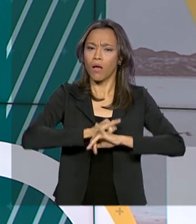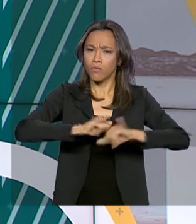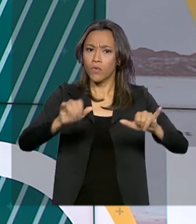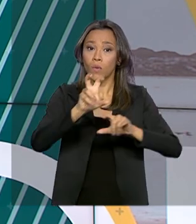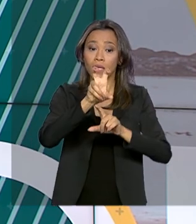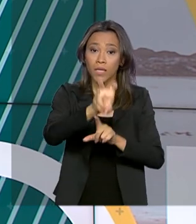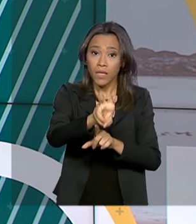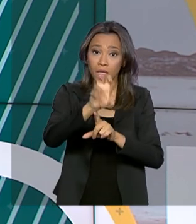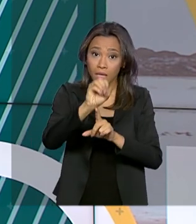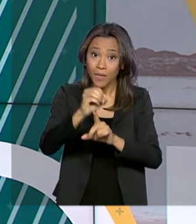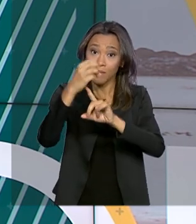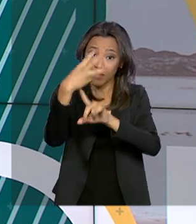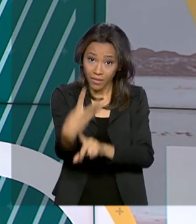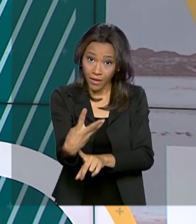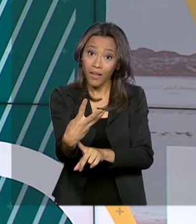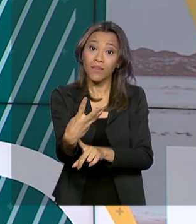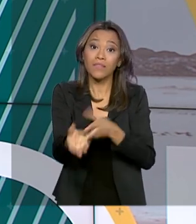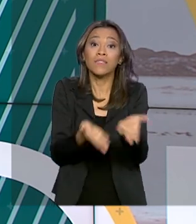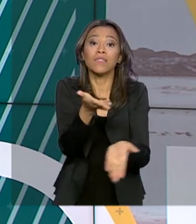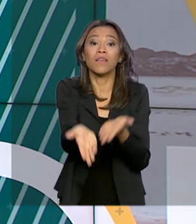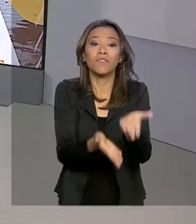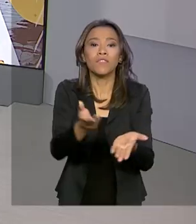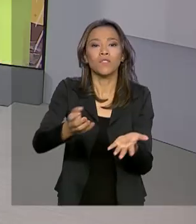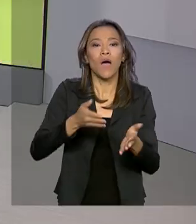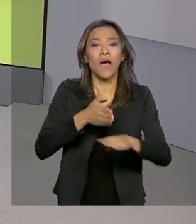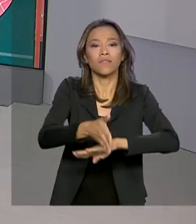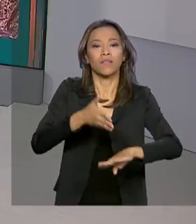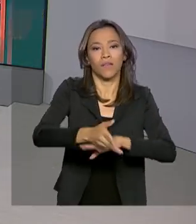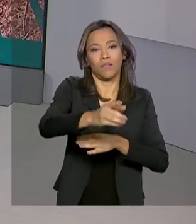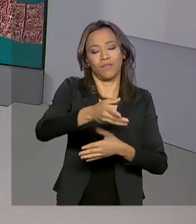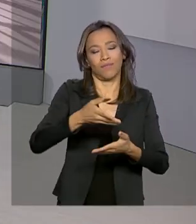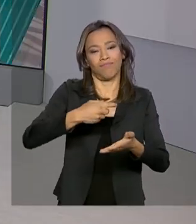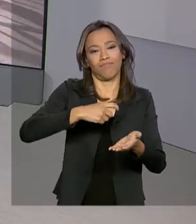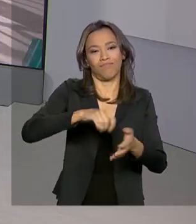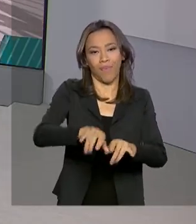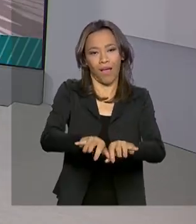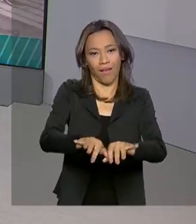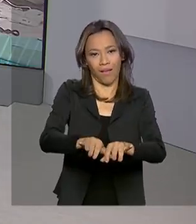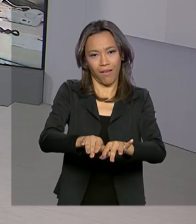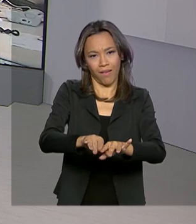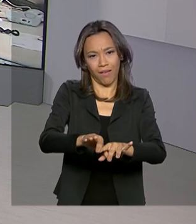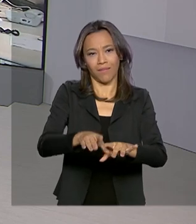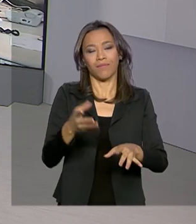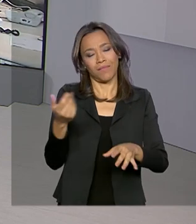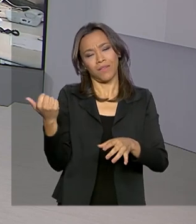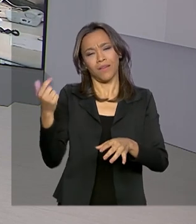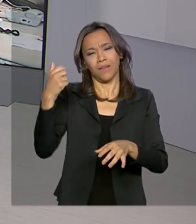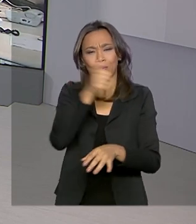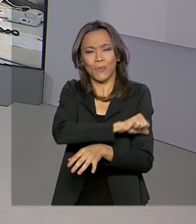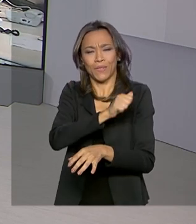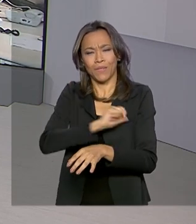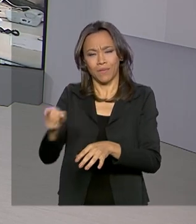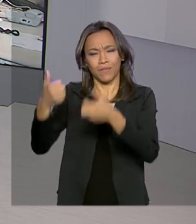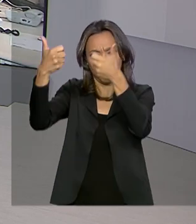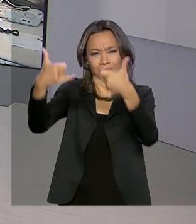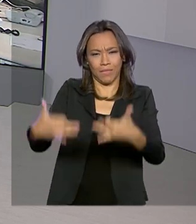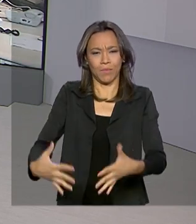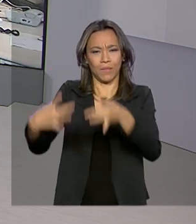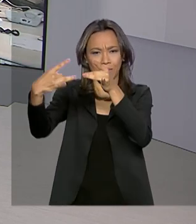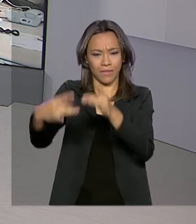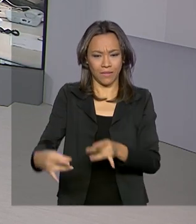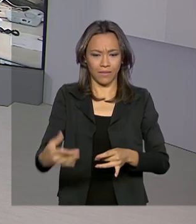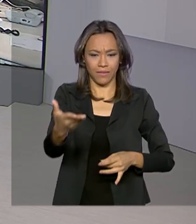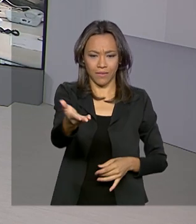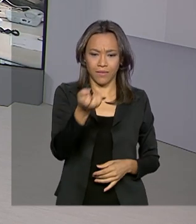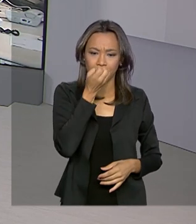com acesso online desde janeiro. Vamos então ao Rio de Janeiro, Cláudia Boiunga conta os detalhes pra gente. Cláudia, bom dia